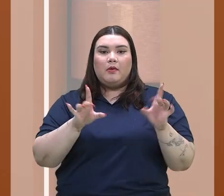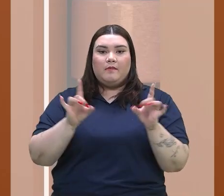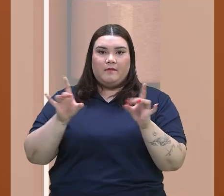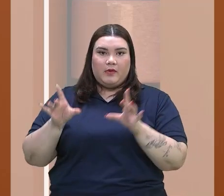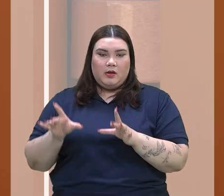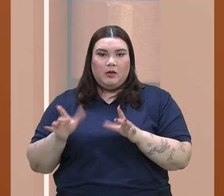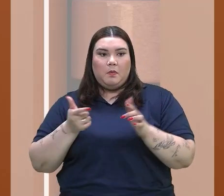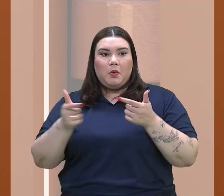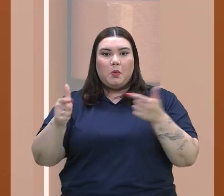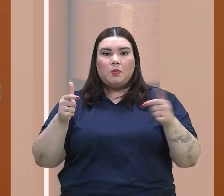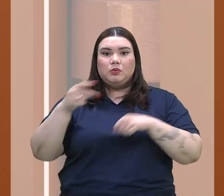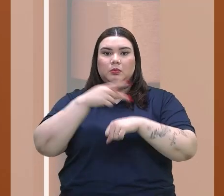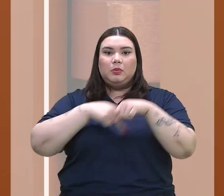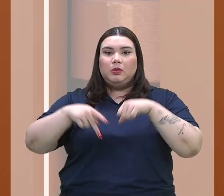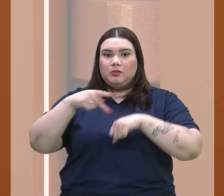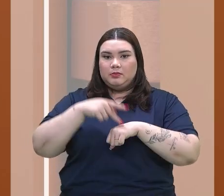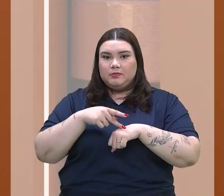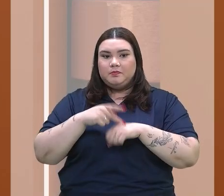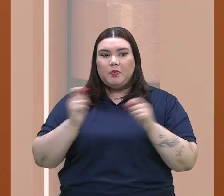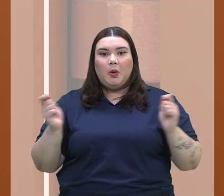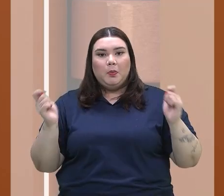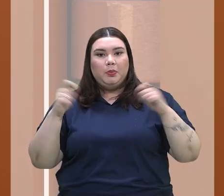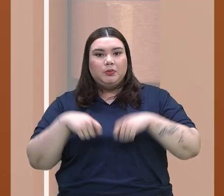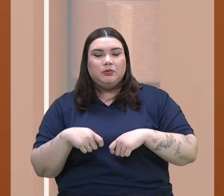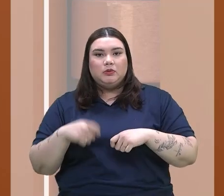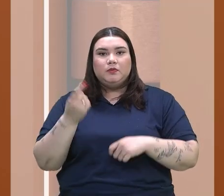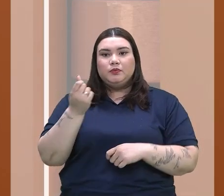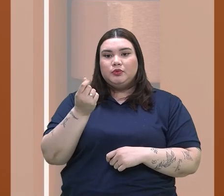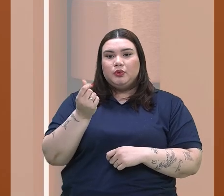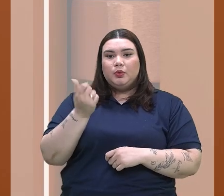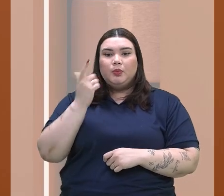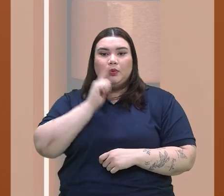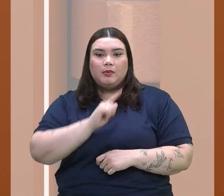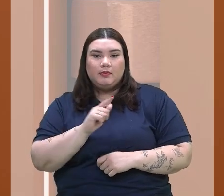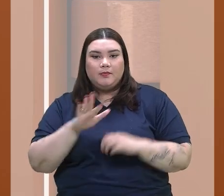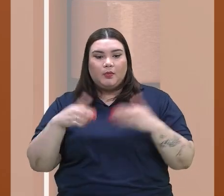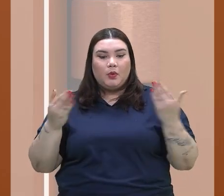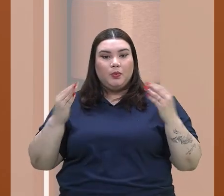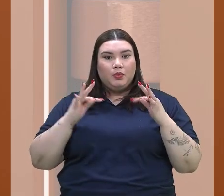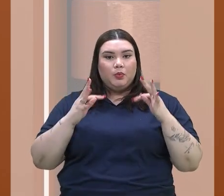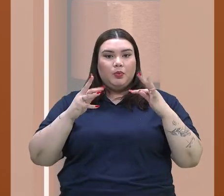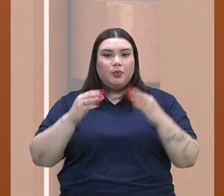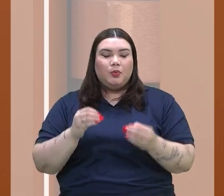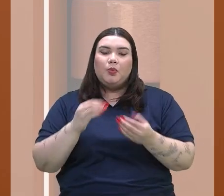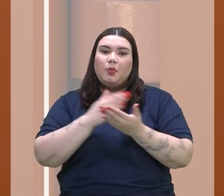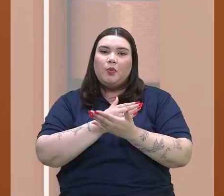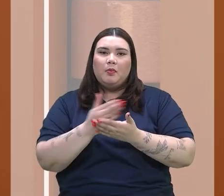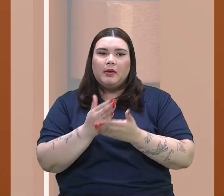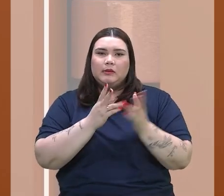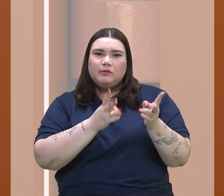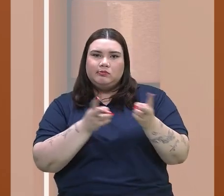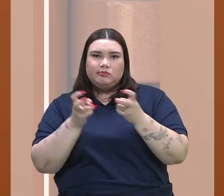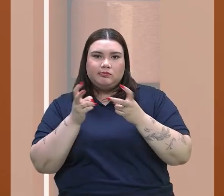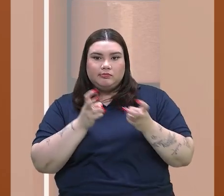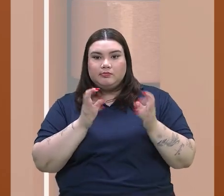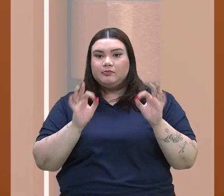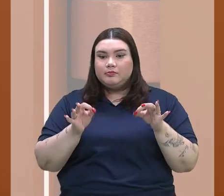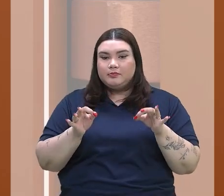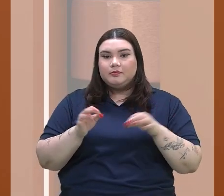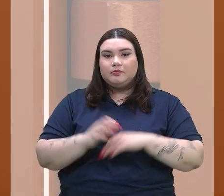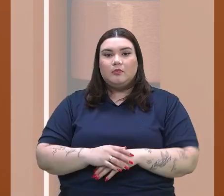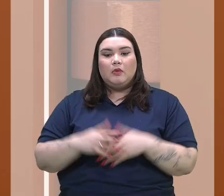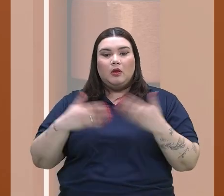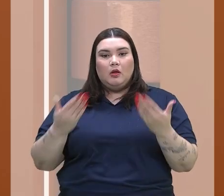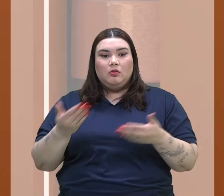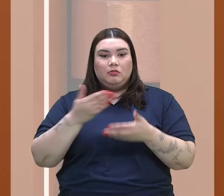para países, né, que pode ganhar dinheiro? Então, tudo isso começa a ser observado. Então, a